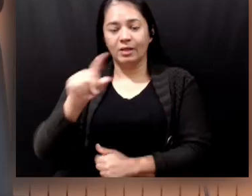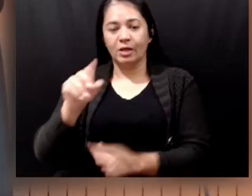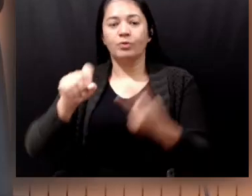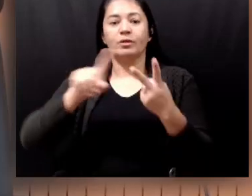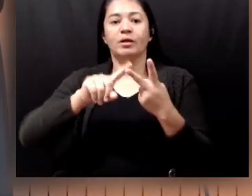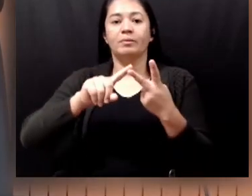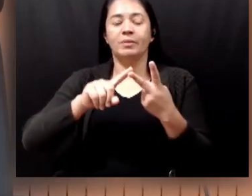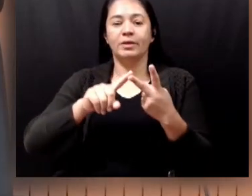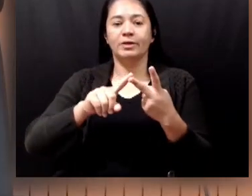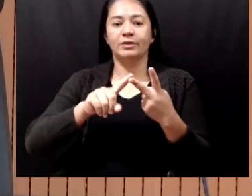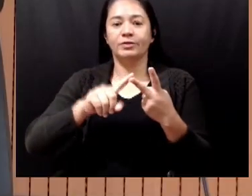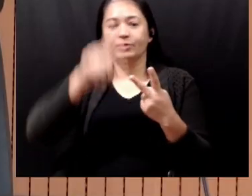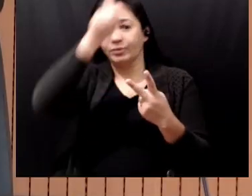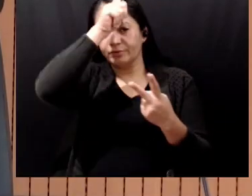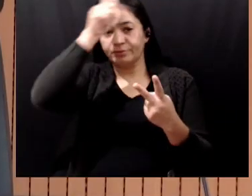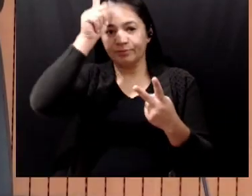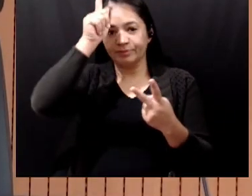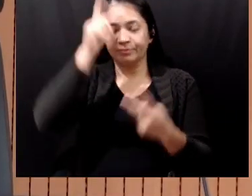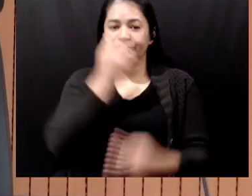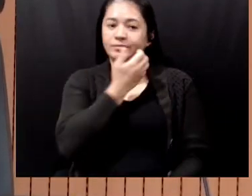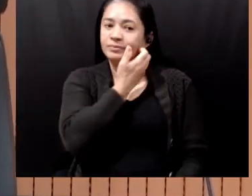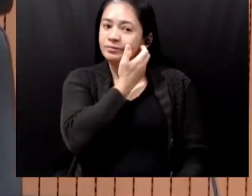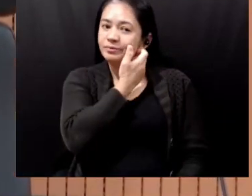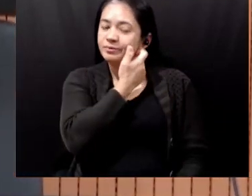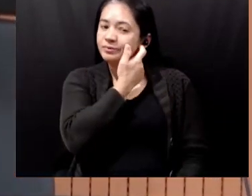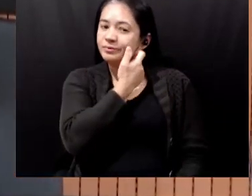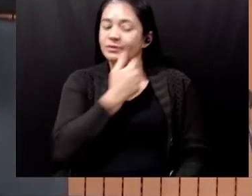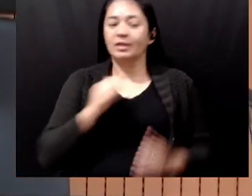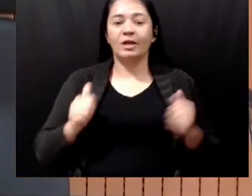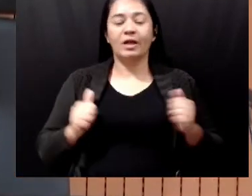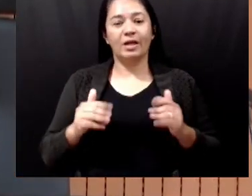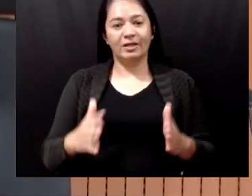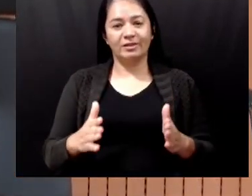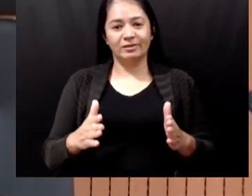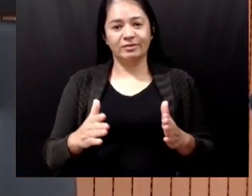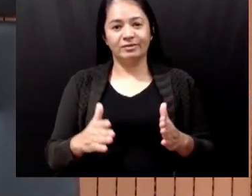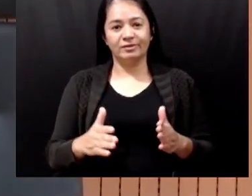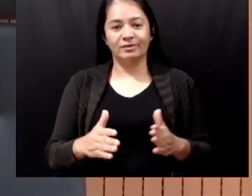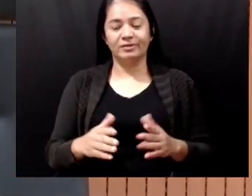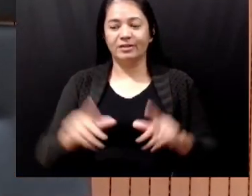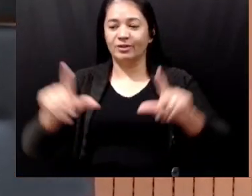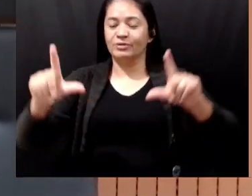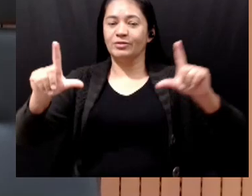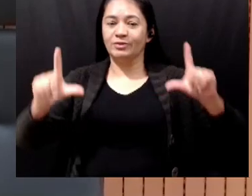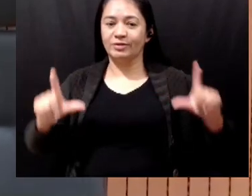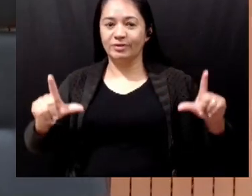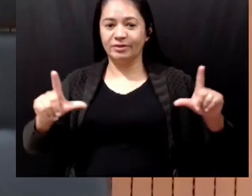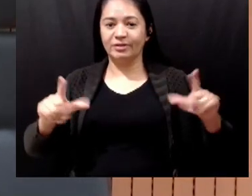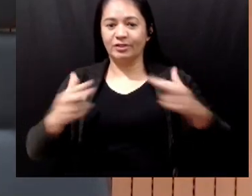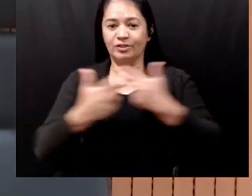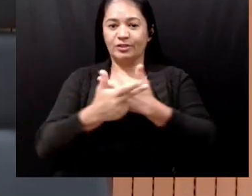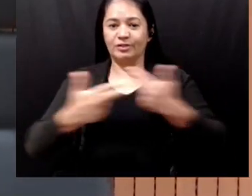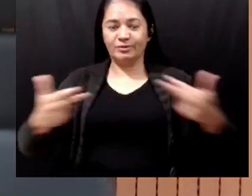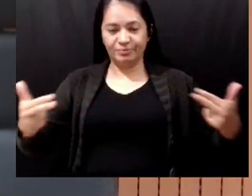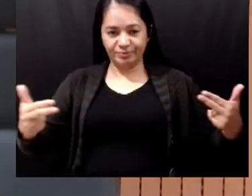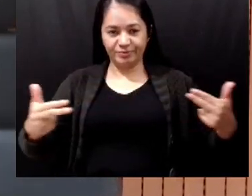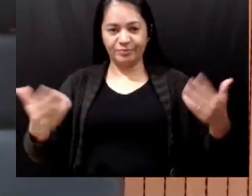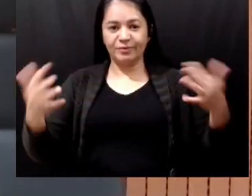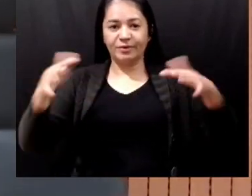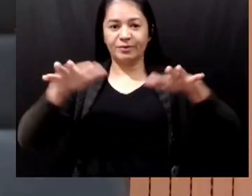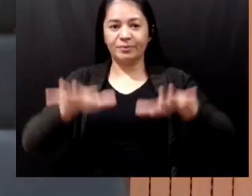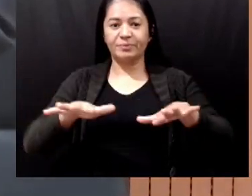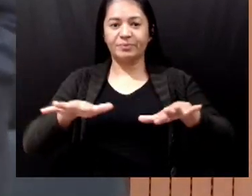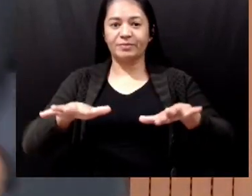reunião. Ele que teve como iniciativa a entrega do diploma da diversidade e inclusão Herbert de Souza